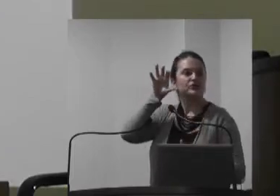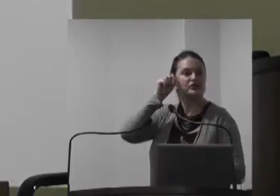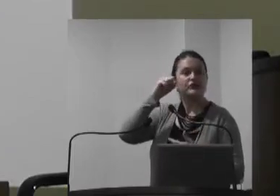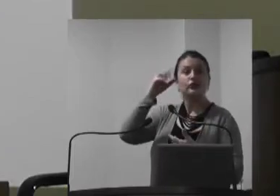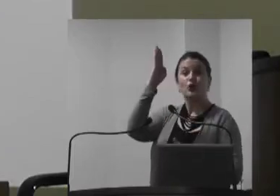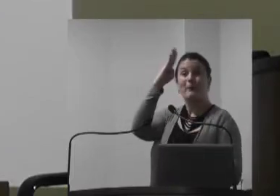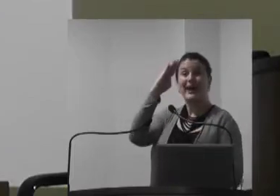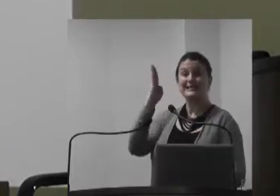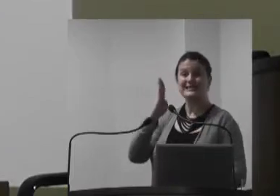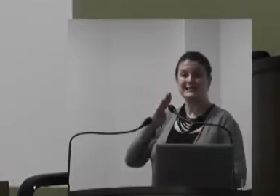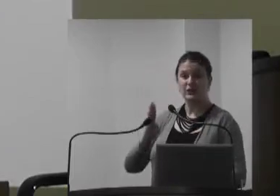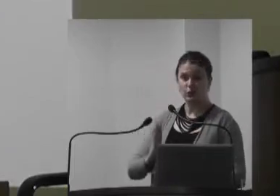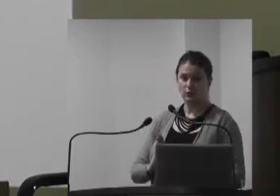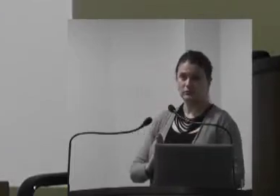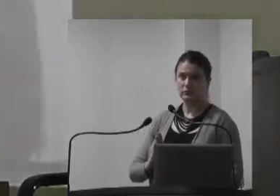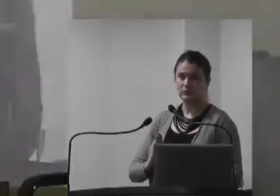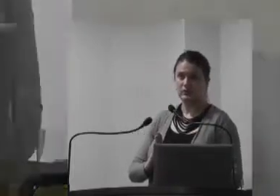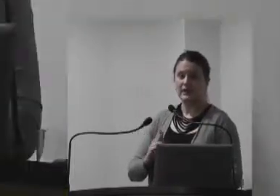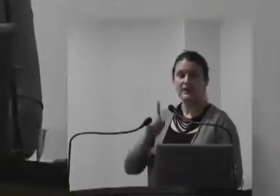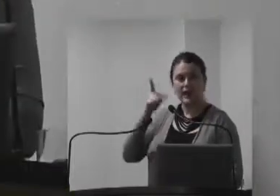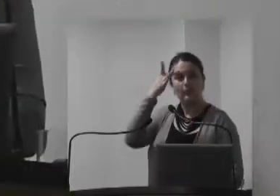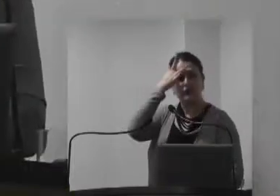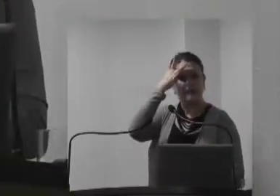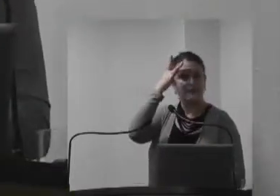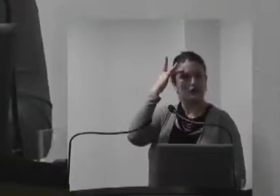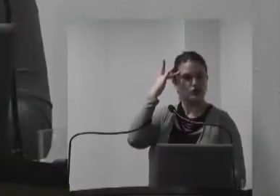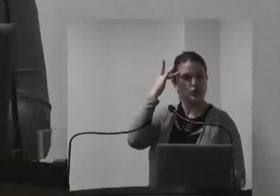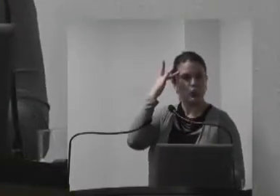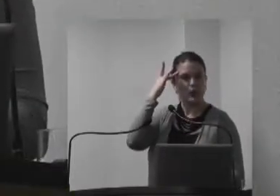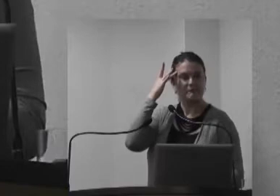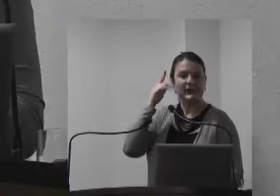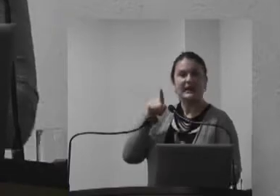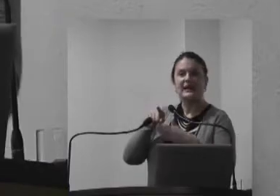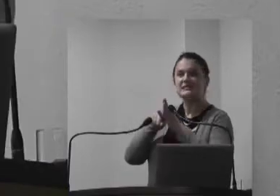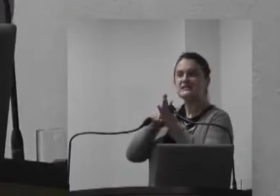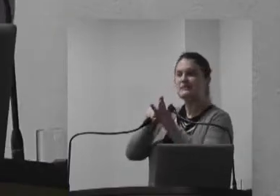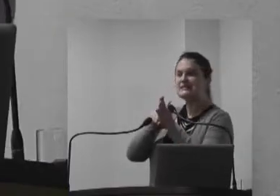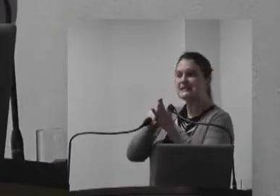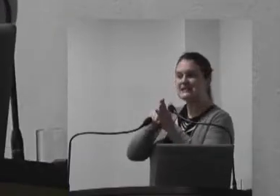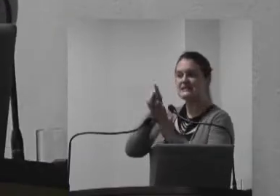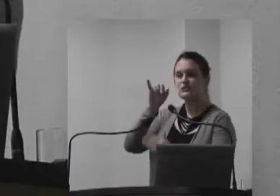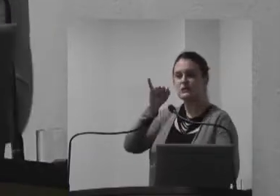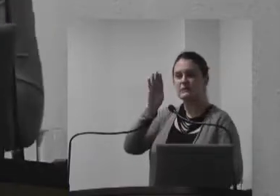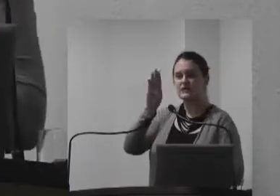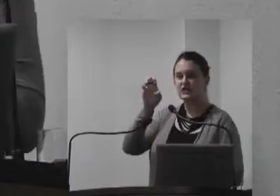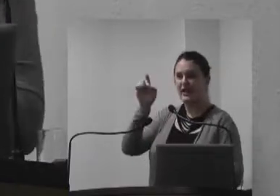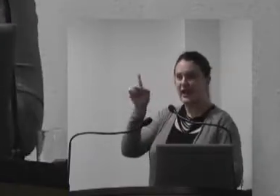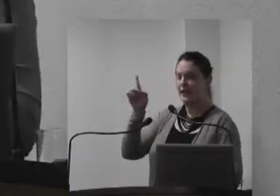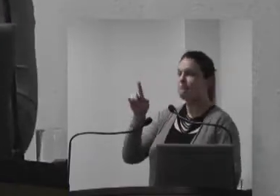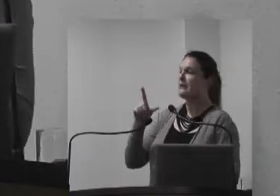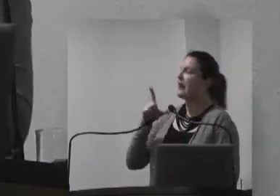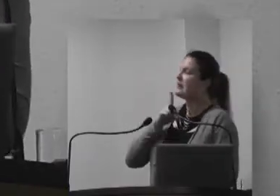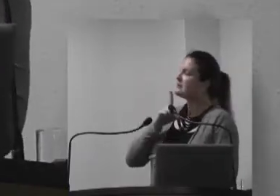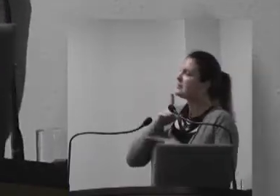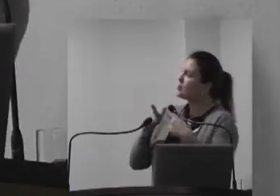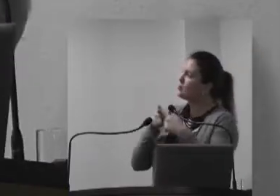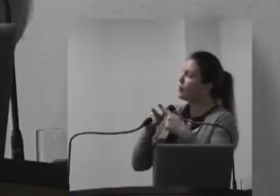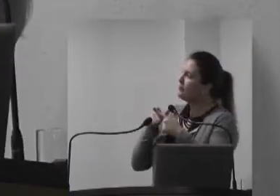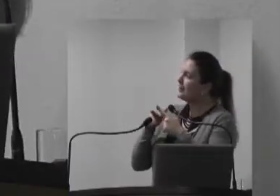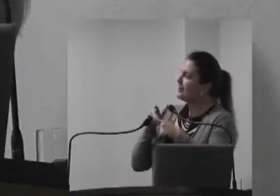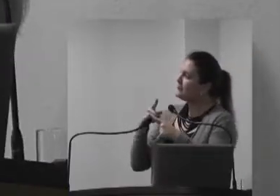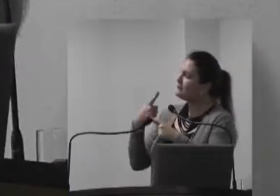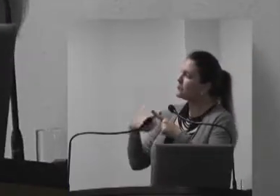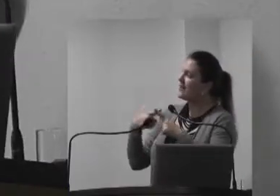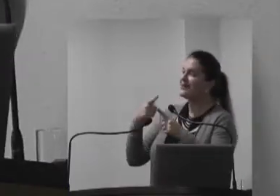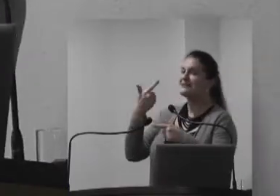problema auditivo no Brasil. E é muita pessoa. E essas pesquisas do IBGE, elas têm